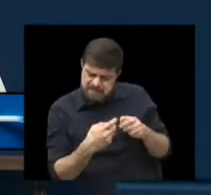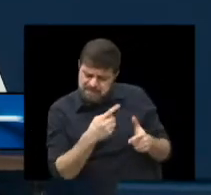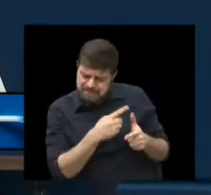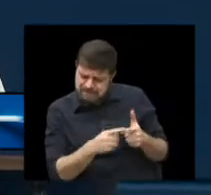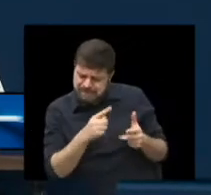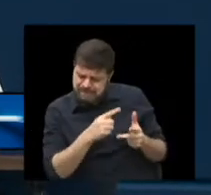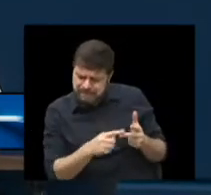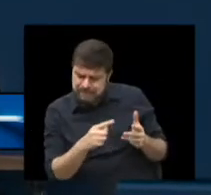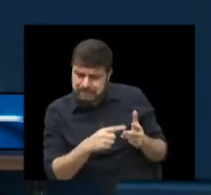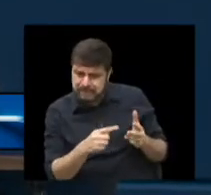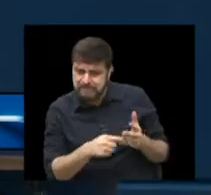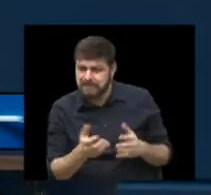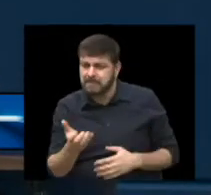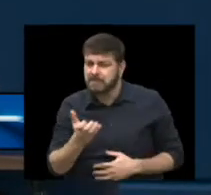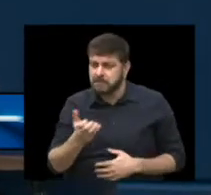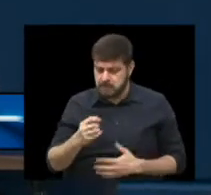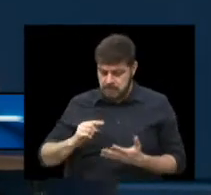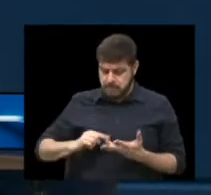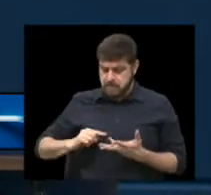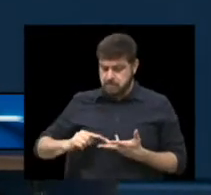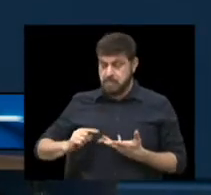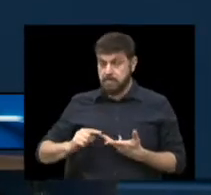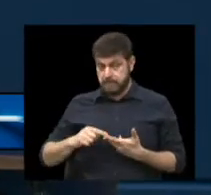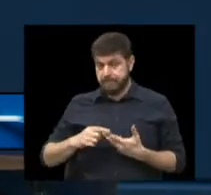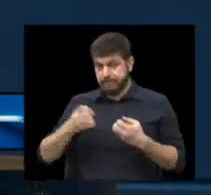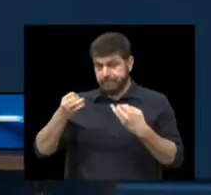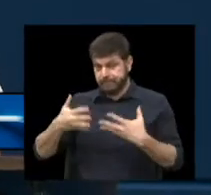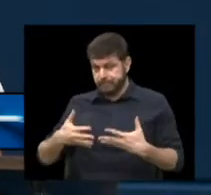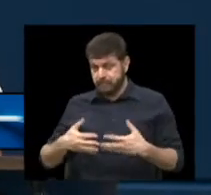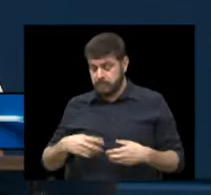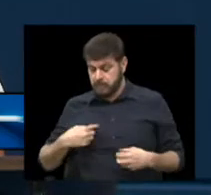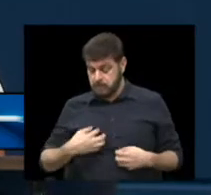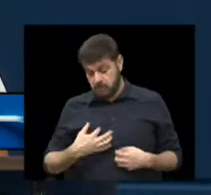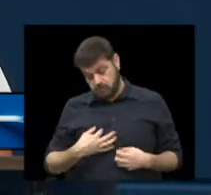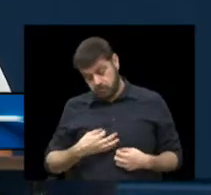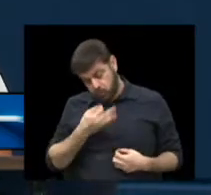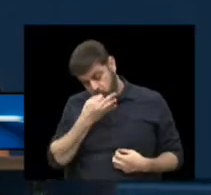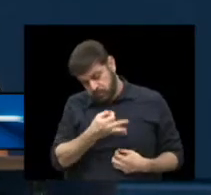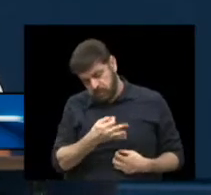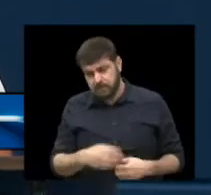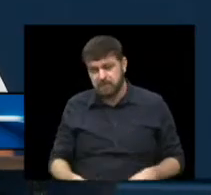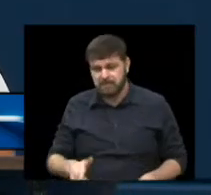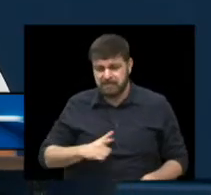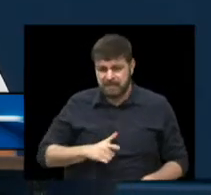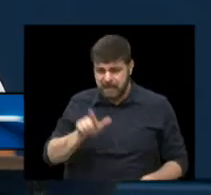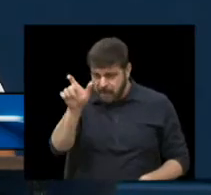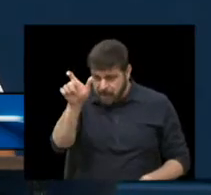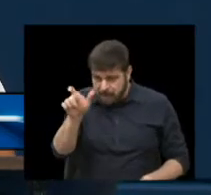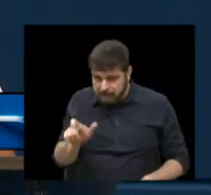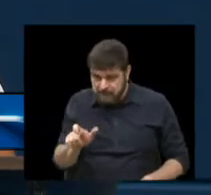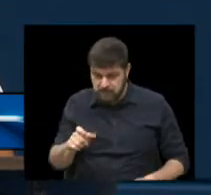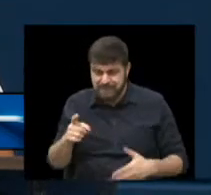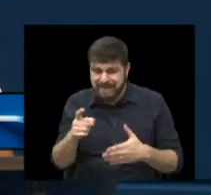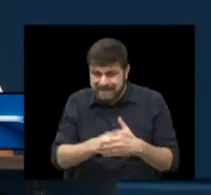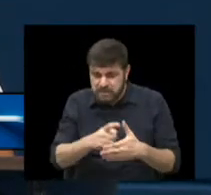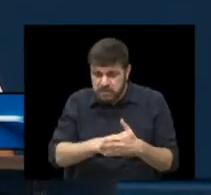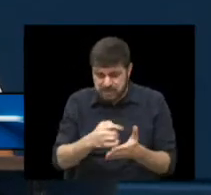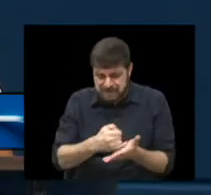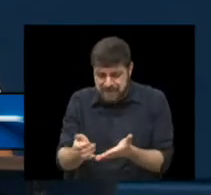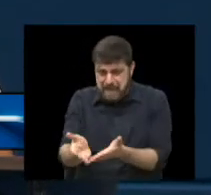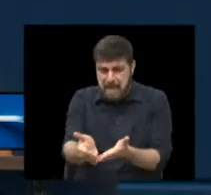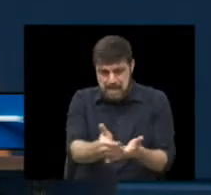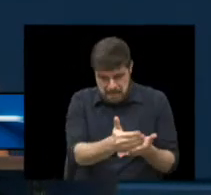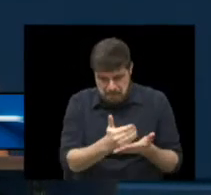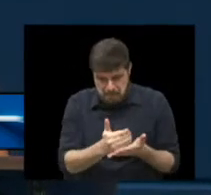gostaria de problematizar alguns pontos do projeto. O projeto trata de refinanciamento de créditos tributários e